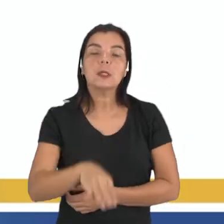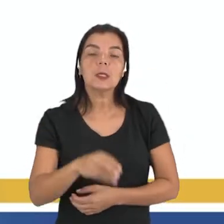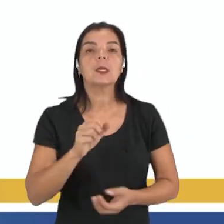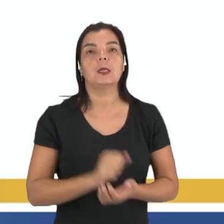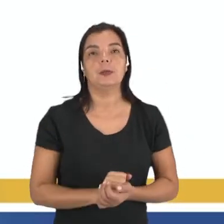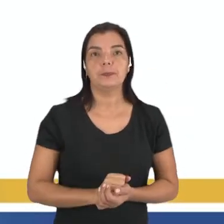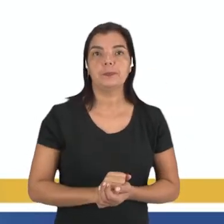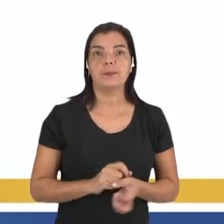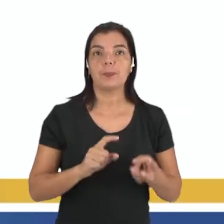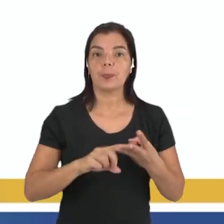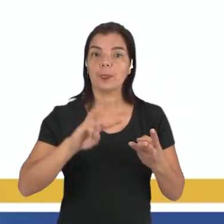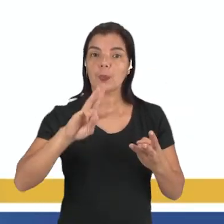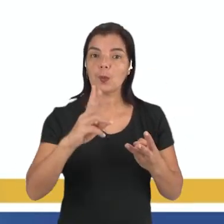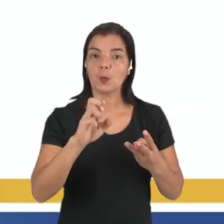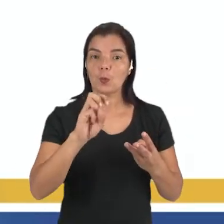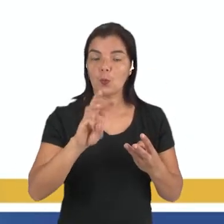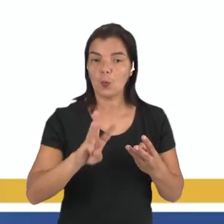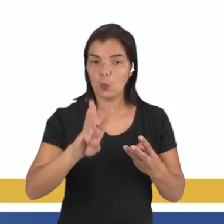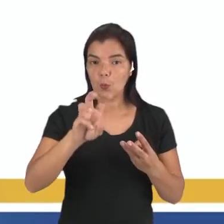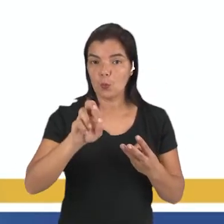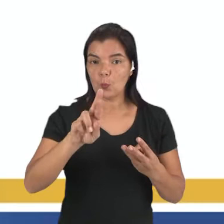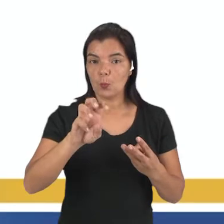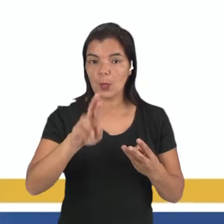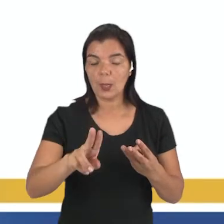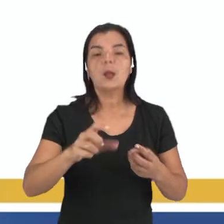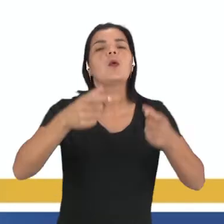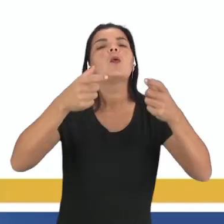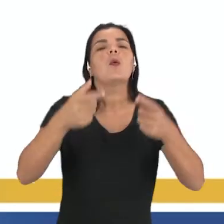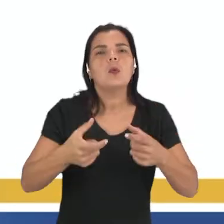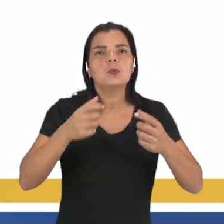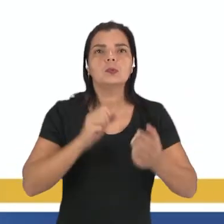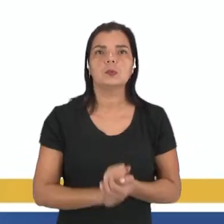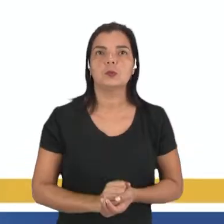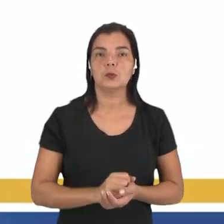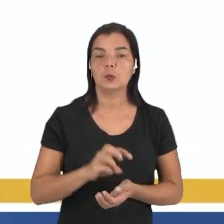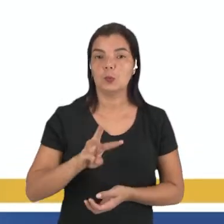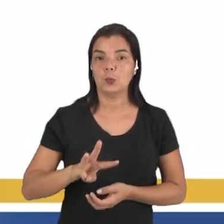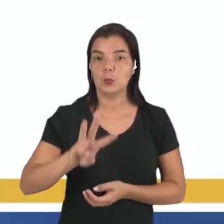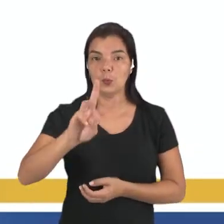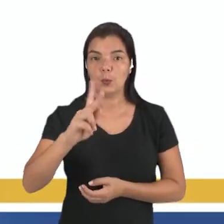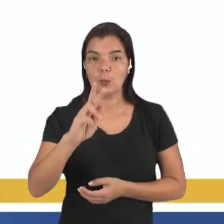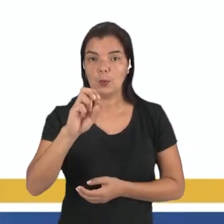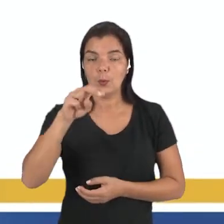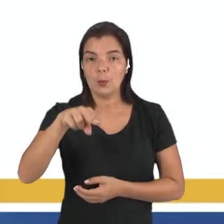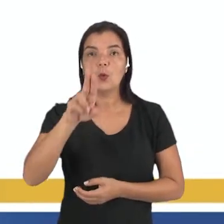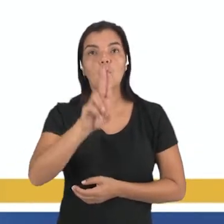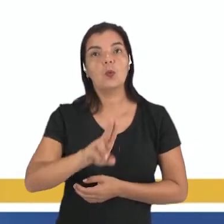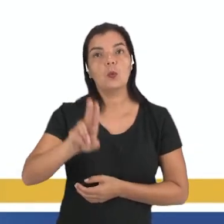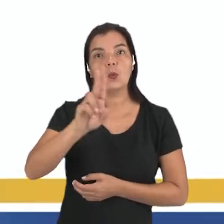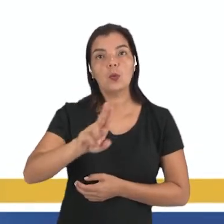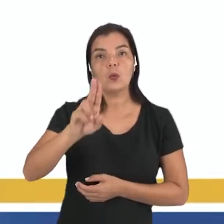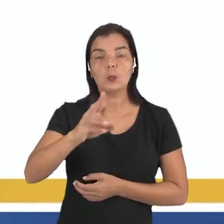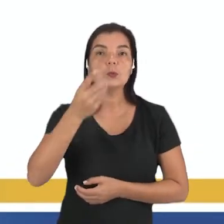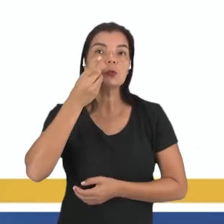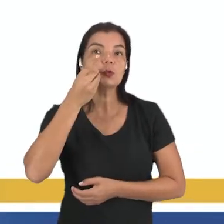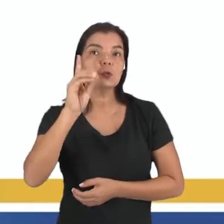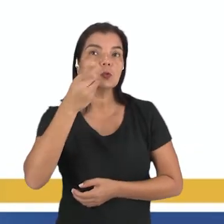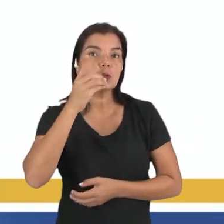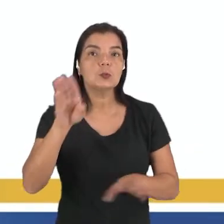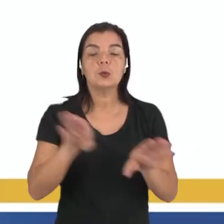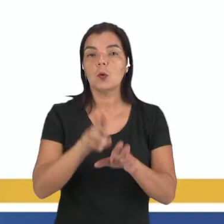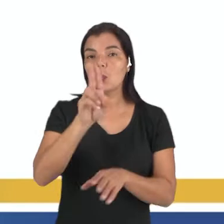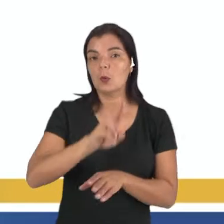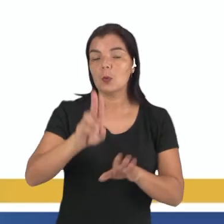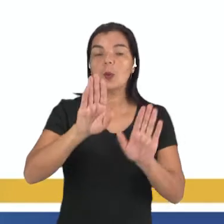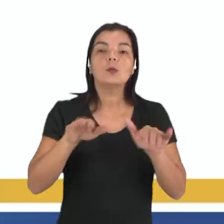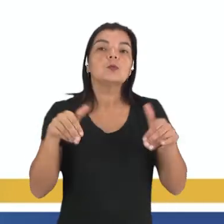Where usamos para falar de lugar e significa onde. When usamos para falar de datas e nós